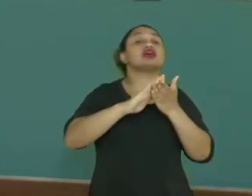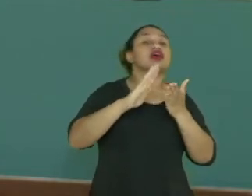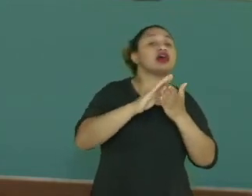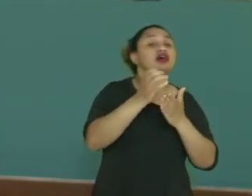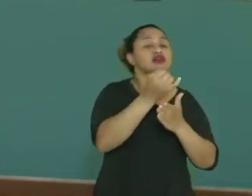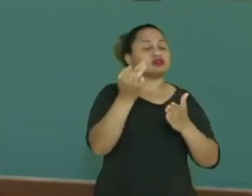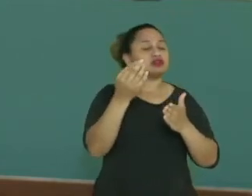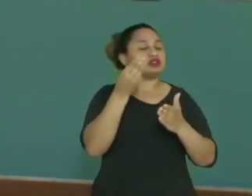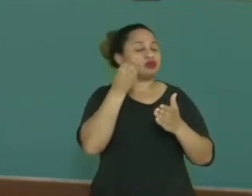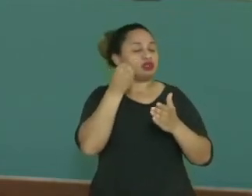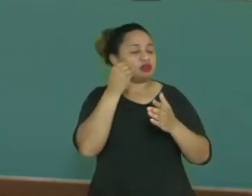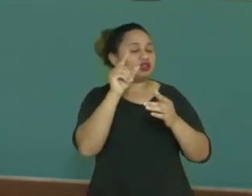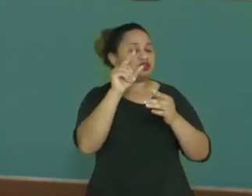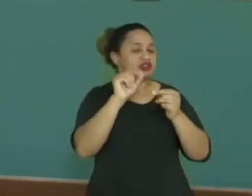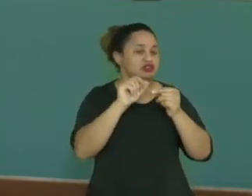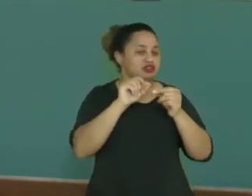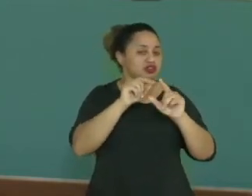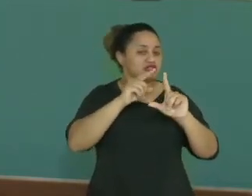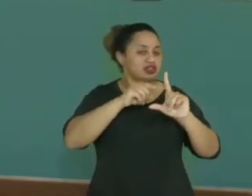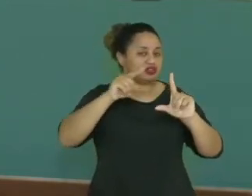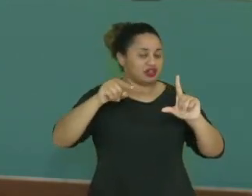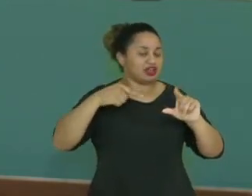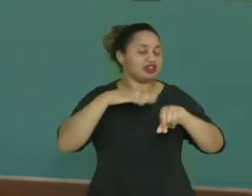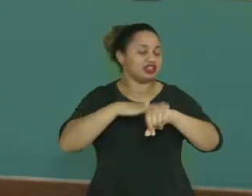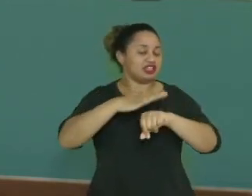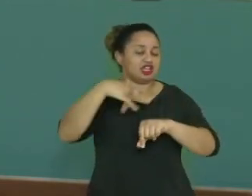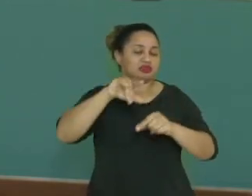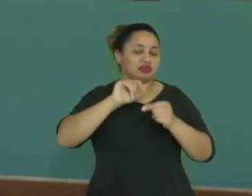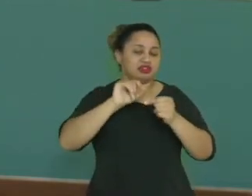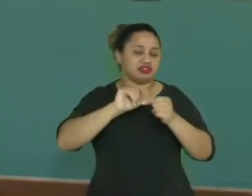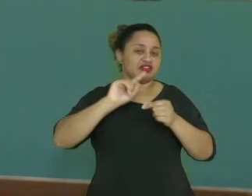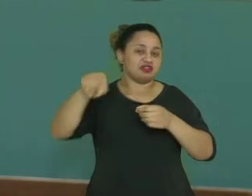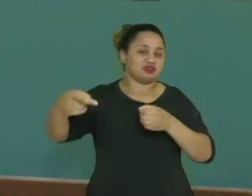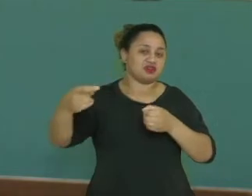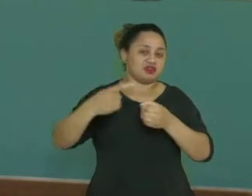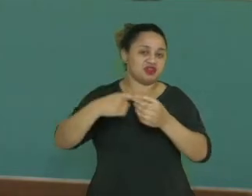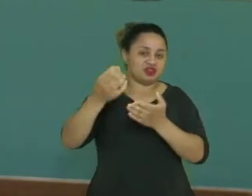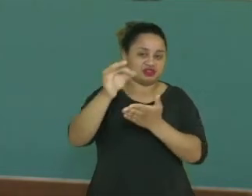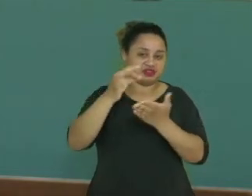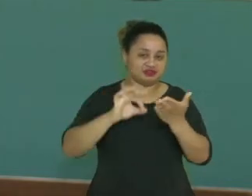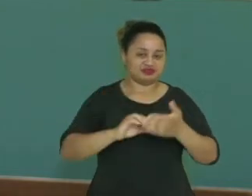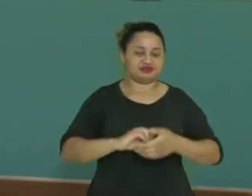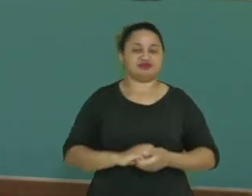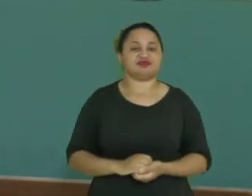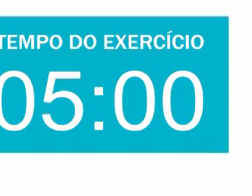tá? Tenta construir esse gráfico aí, tá bom? O prof vai dar um tempinho para vocês e já retoma para fazer a correção.